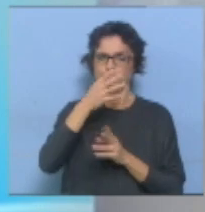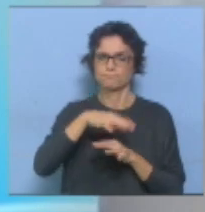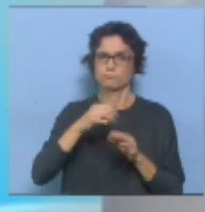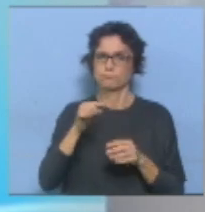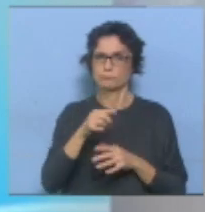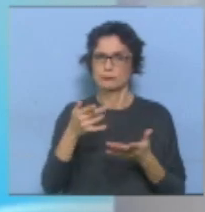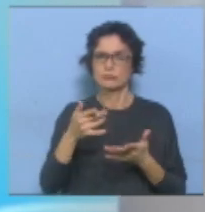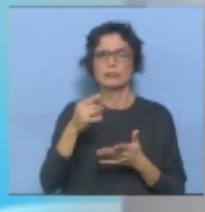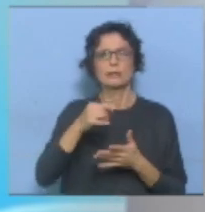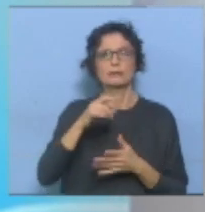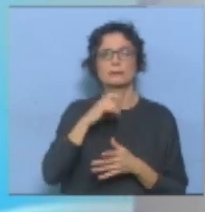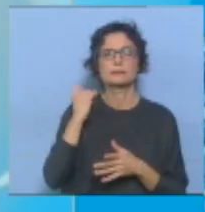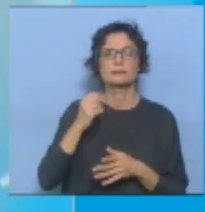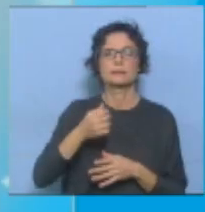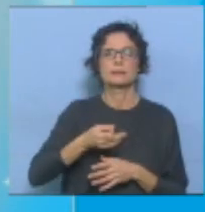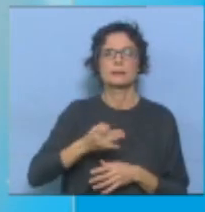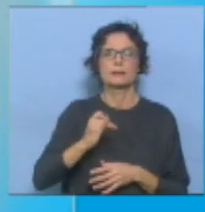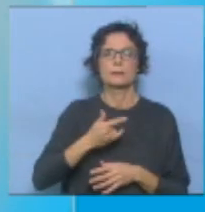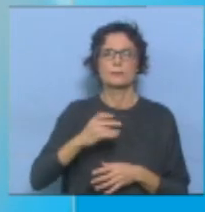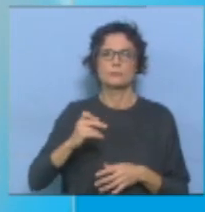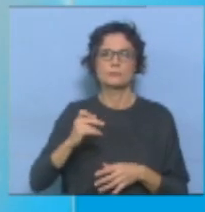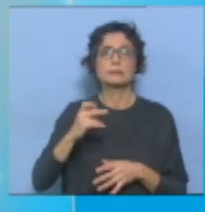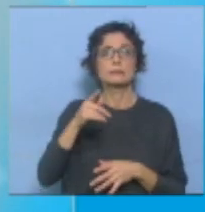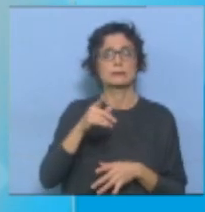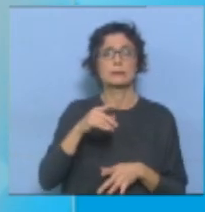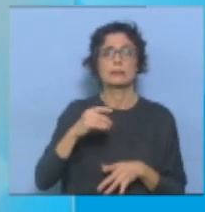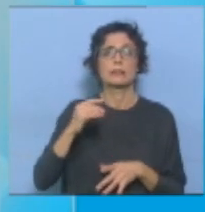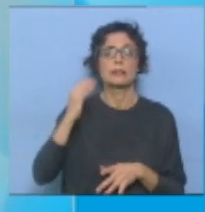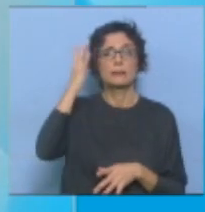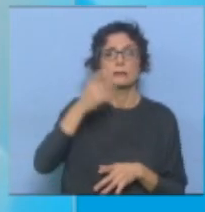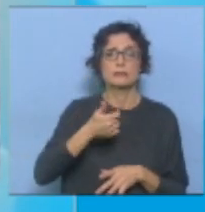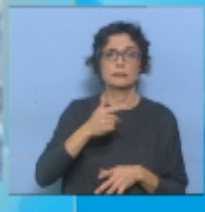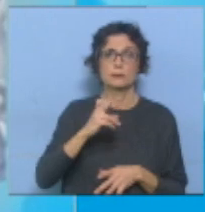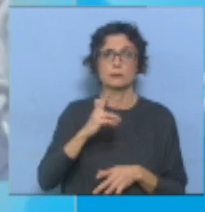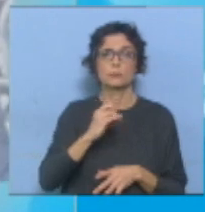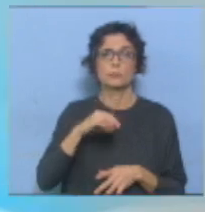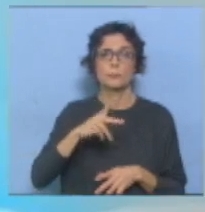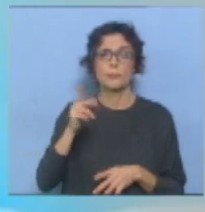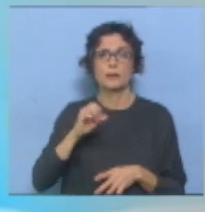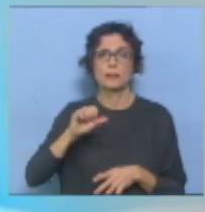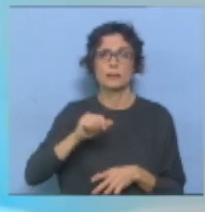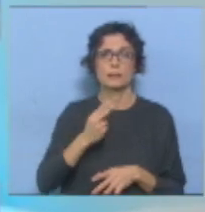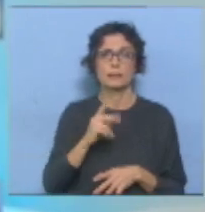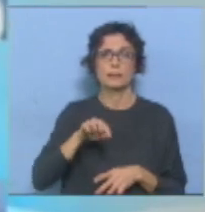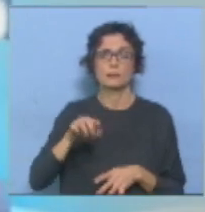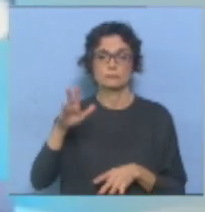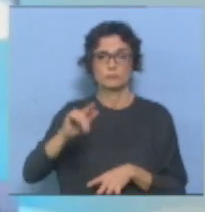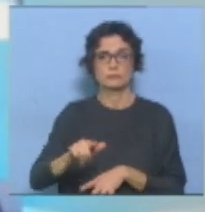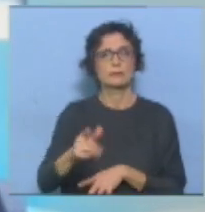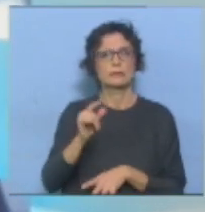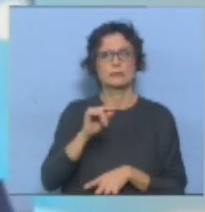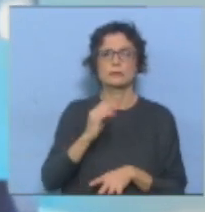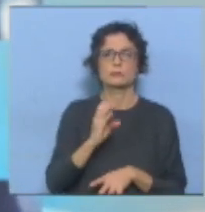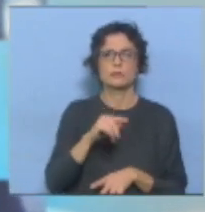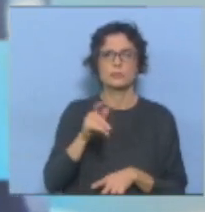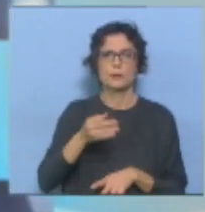o Padre Nélio Pita, pároco de São Tomás de Aquino, em Lisboa, e também o Padre José Manuel Pereira de Almeida, que